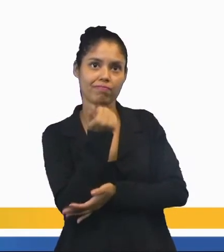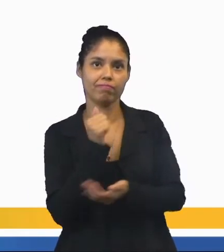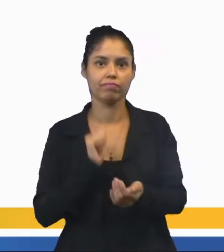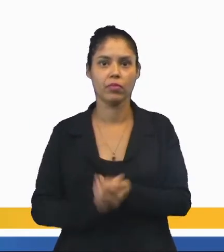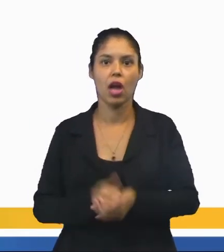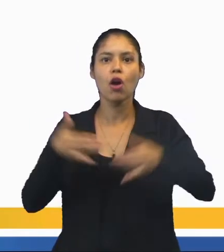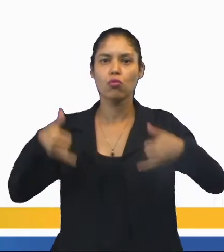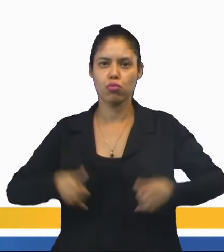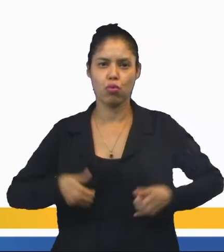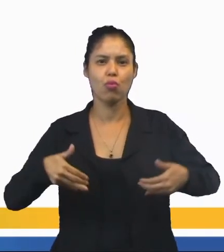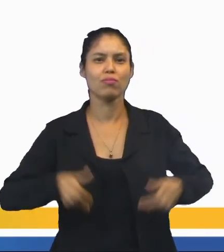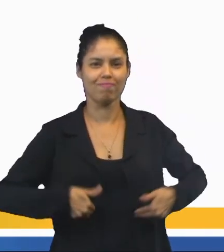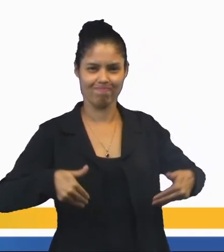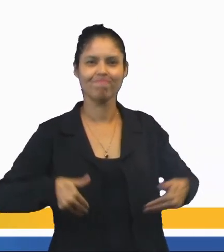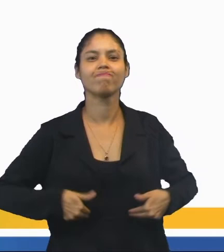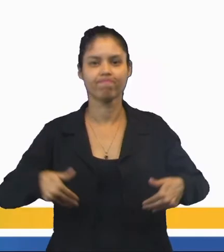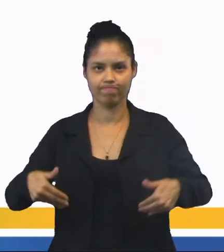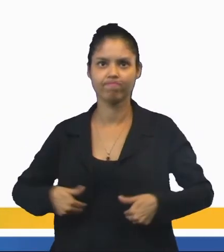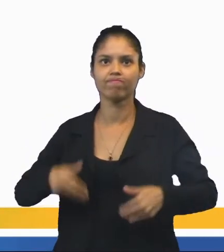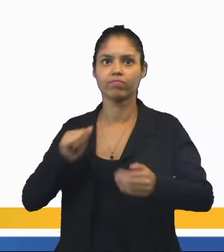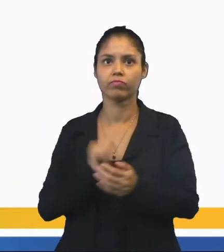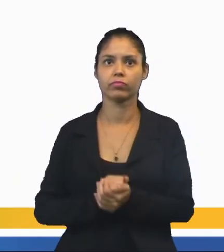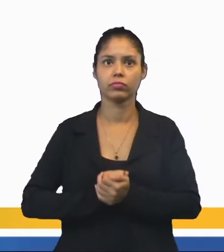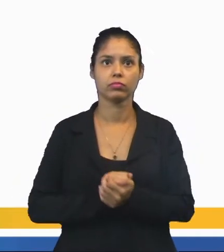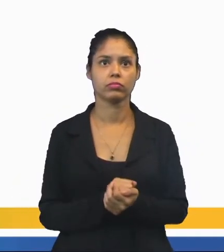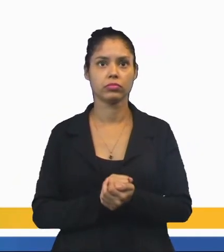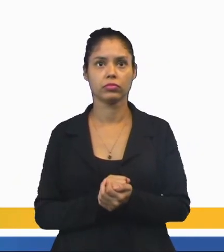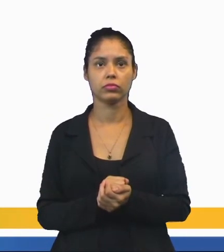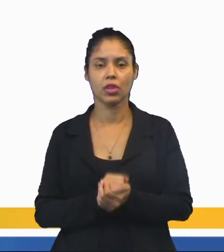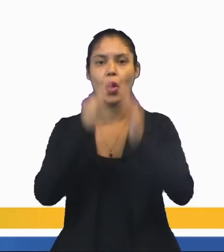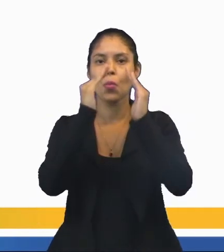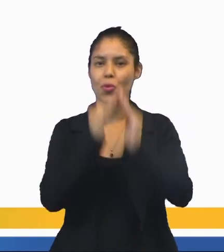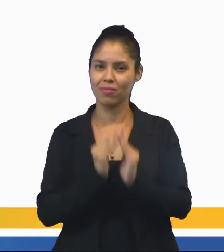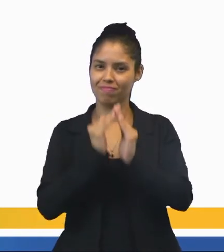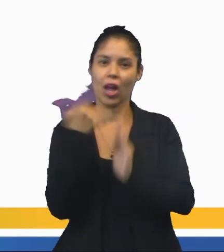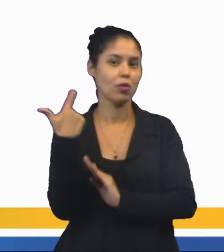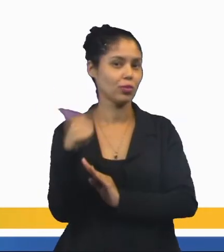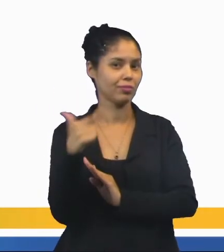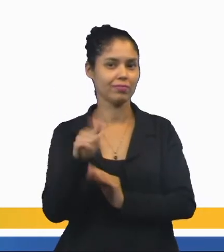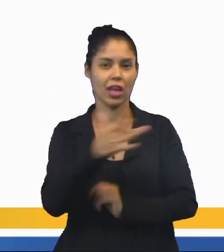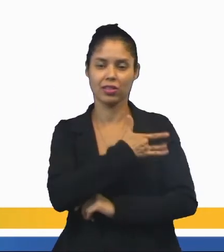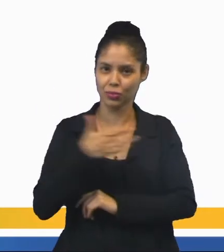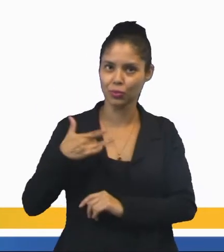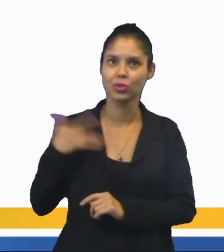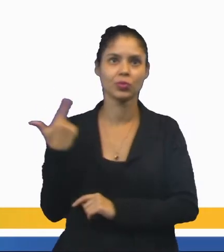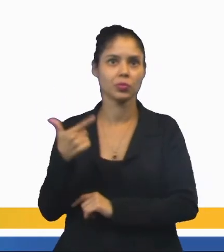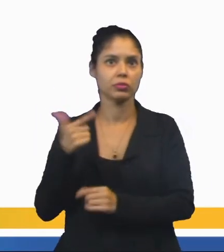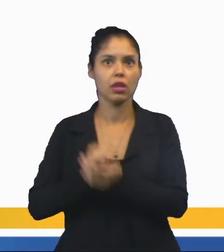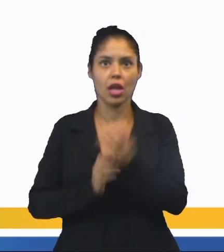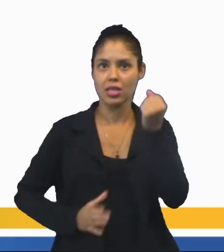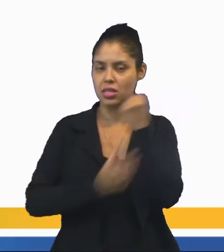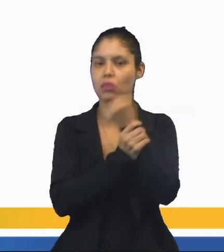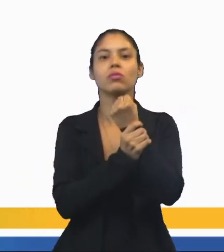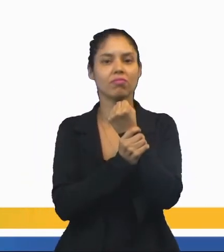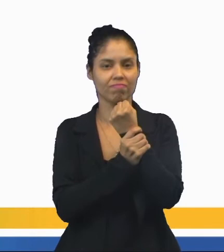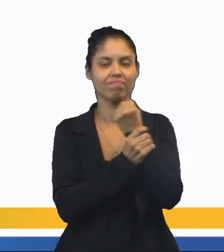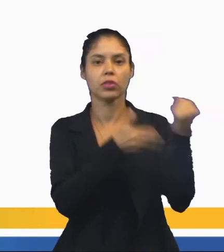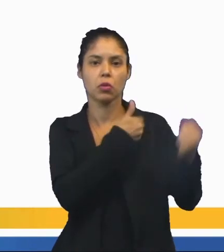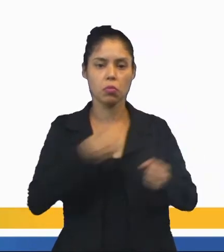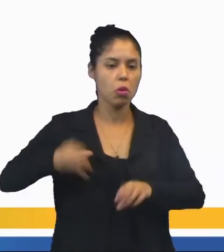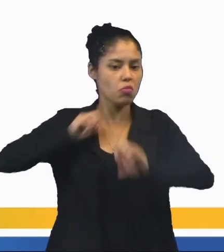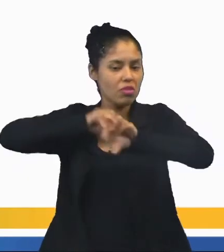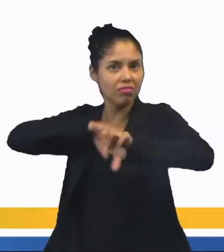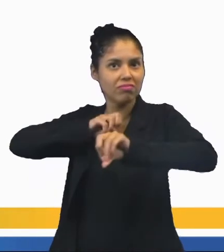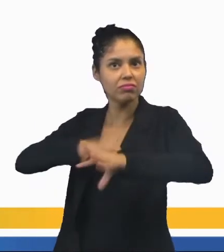da fome, da subnutrição, o problema da moradia, o problema da saúde, a segurança pública, a